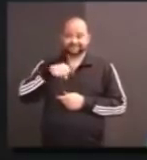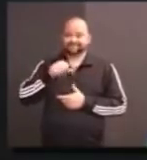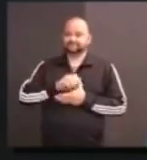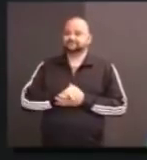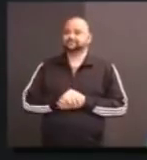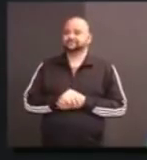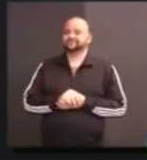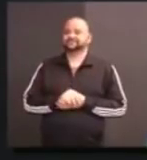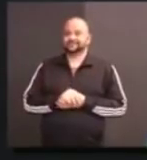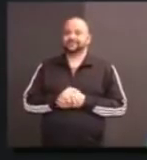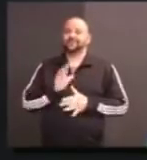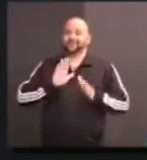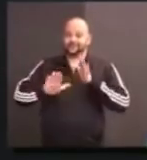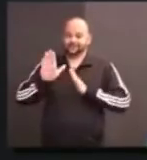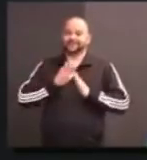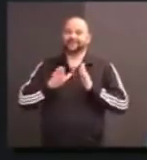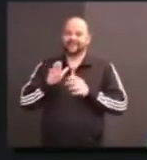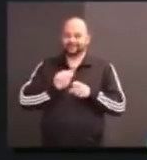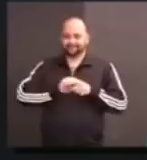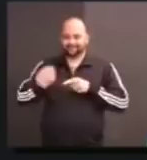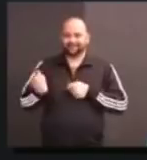Peçam pomada ao João Elias.